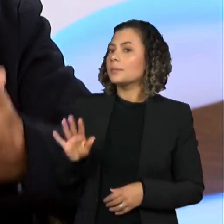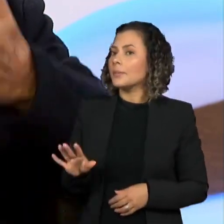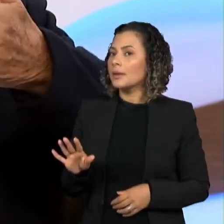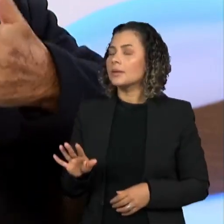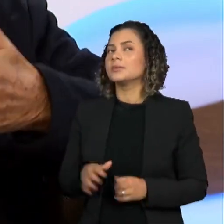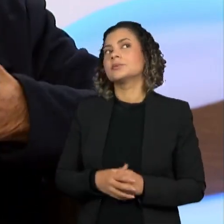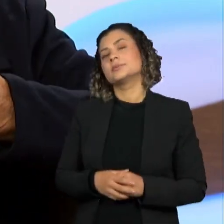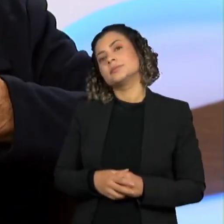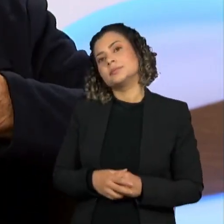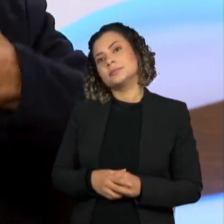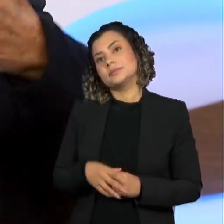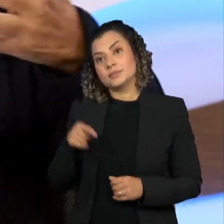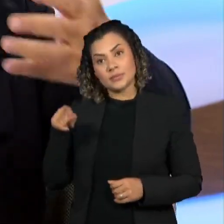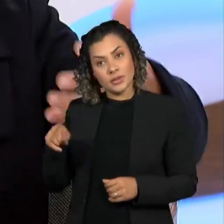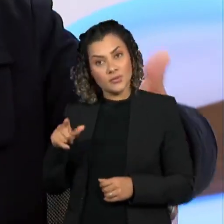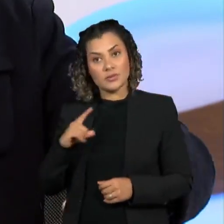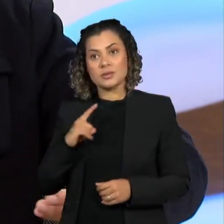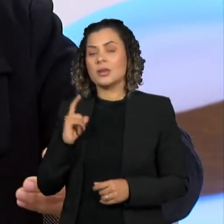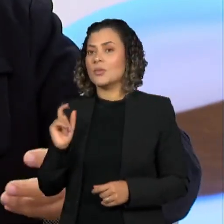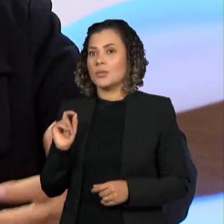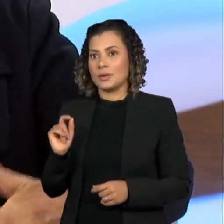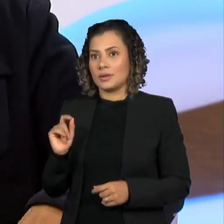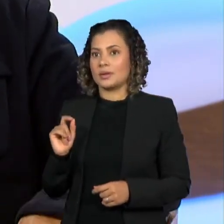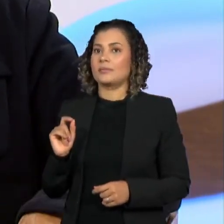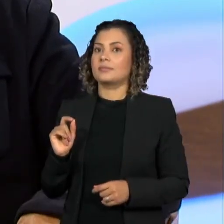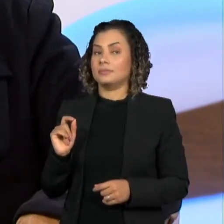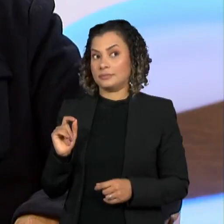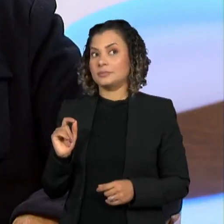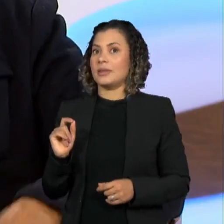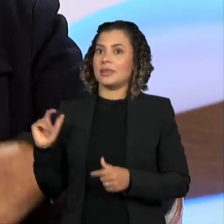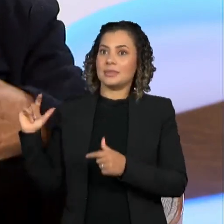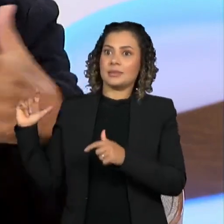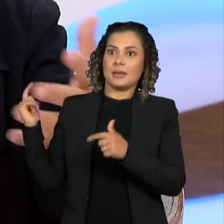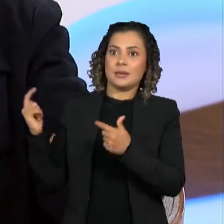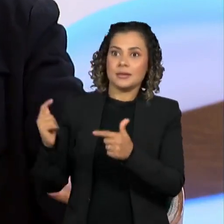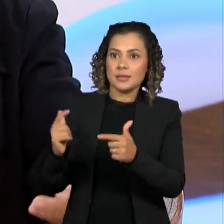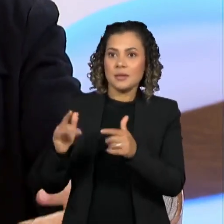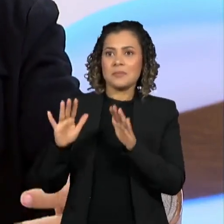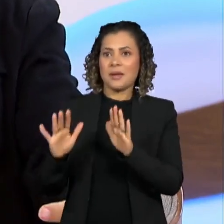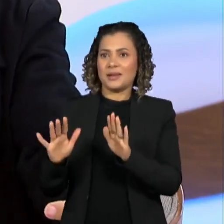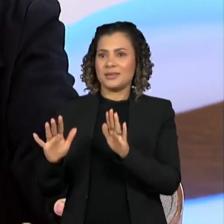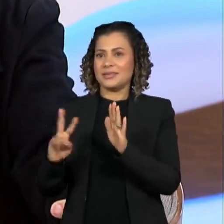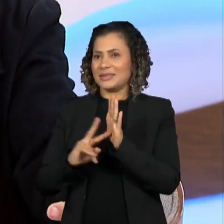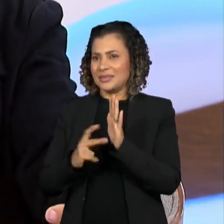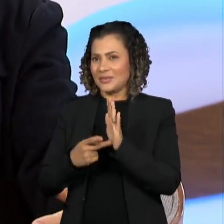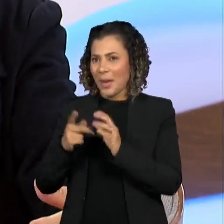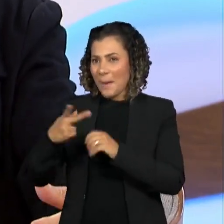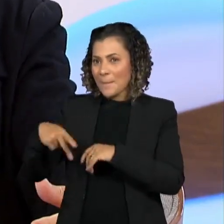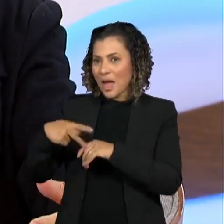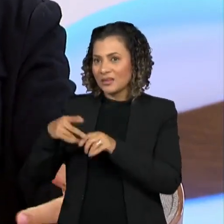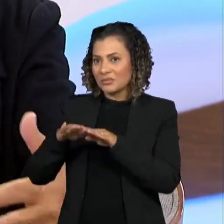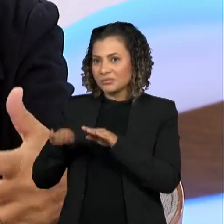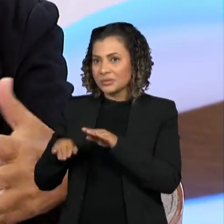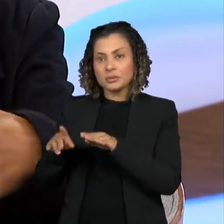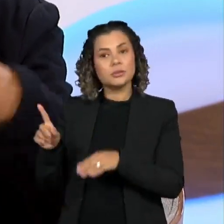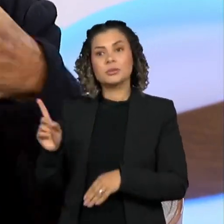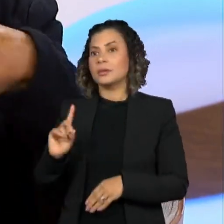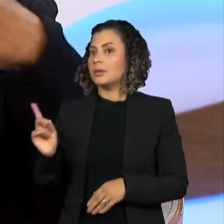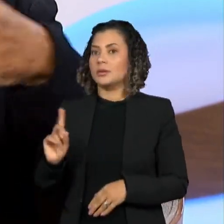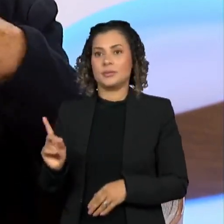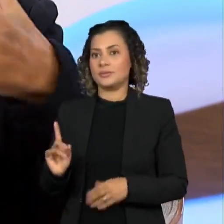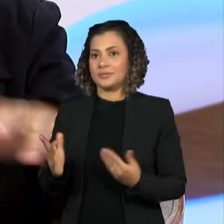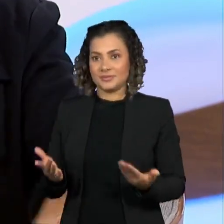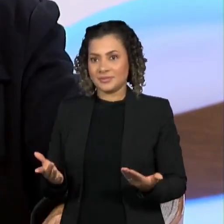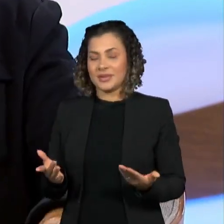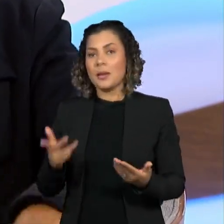dizer pelo fato de você ter uma forte presença conservadora que o Brasil não seja um país inquieto que não haja